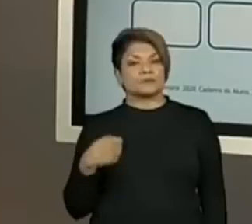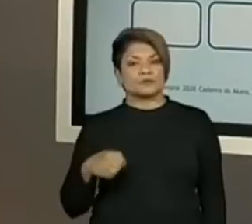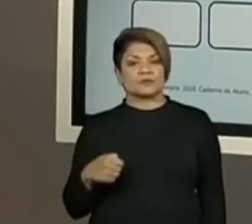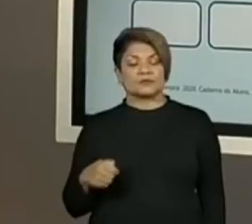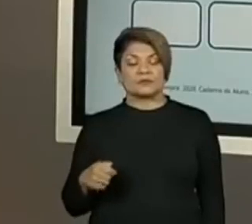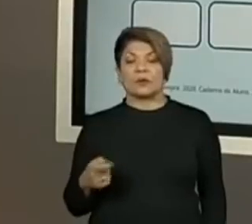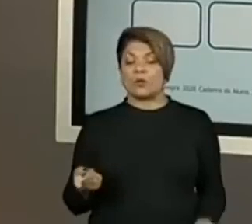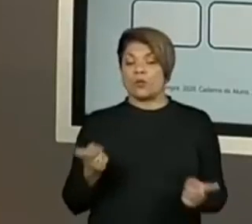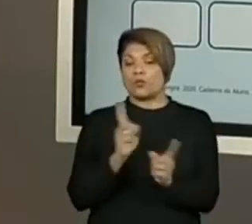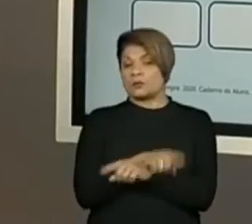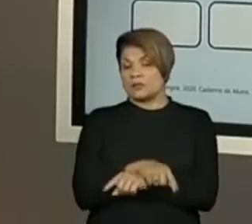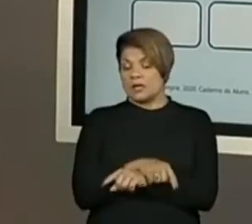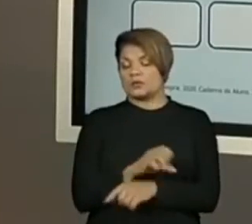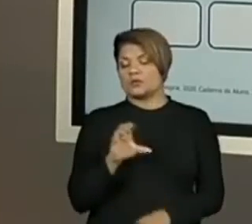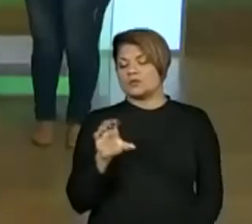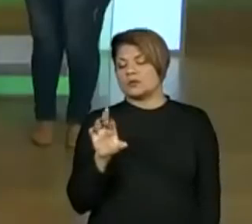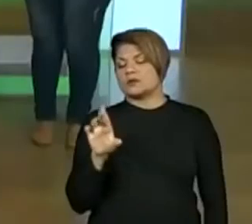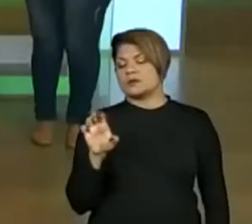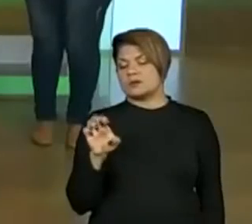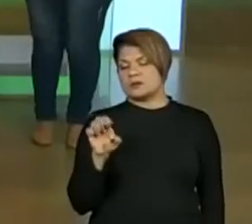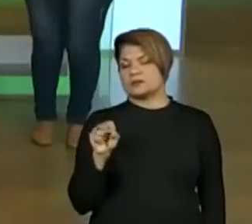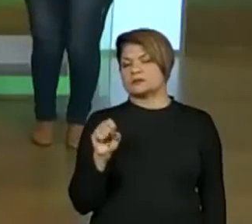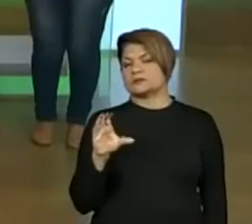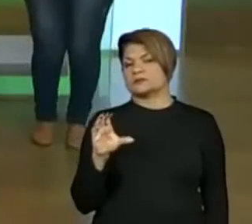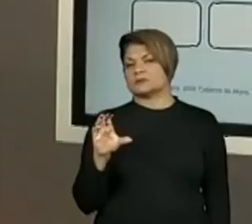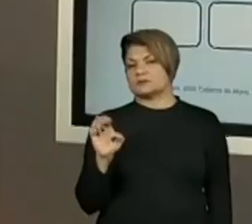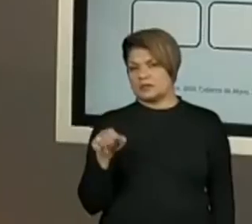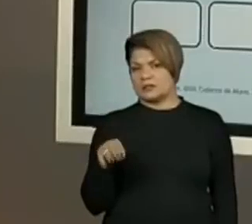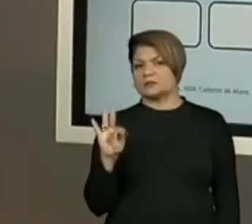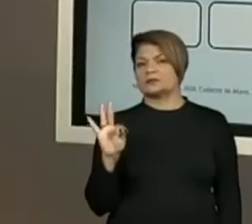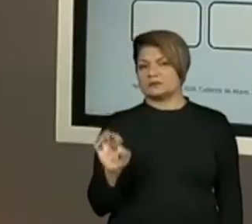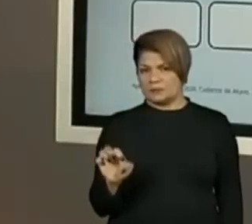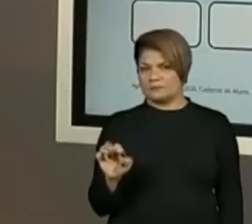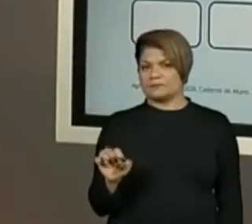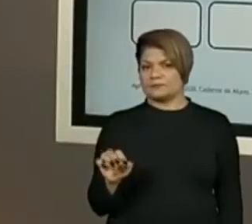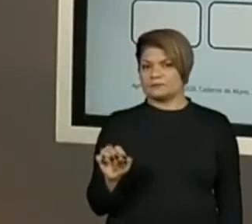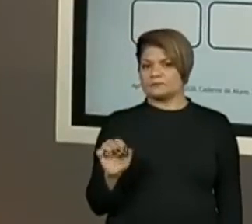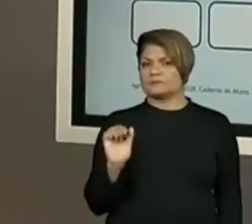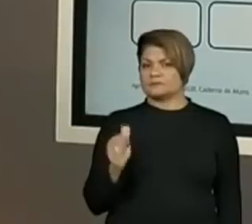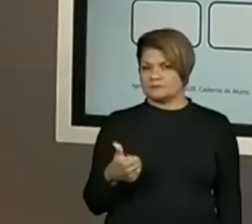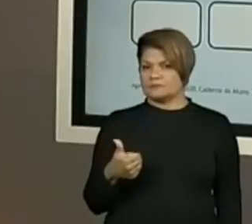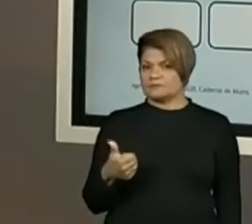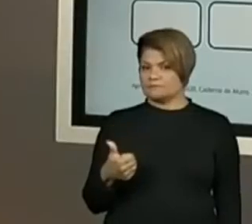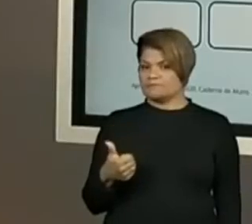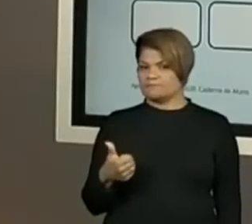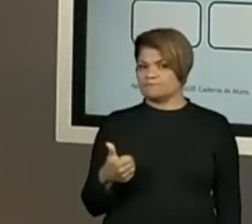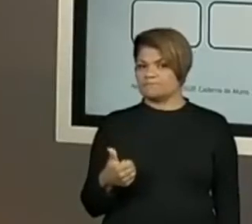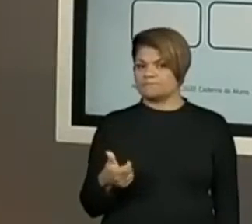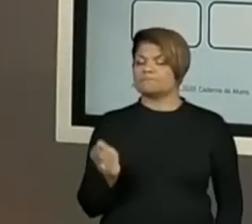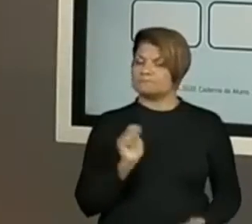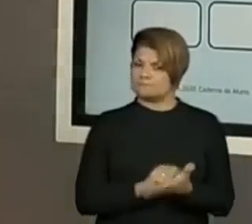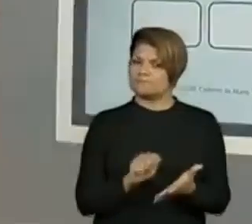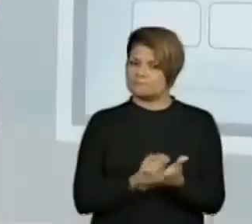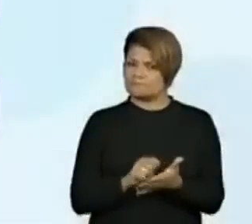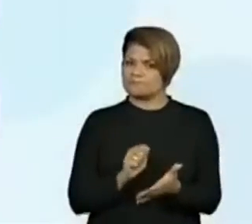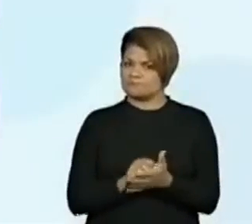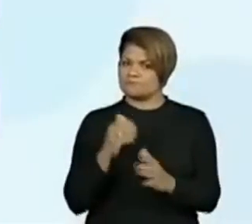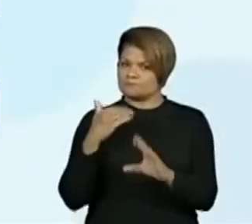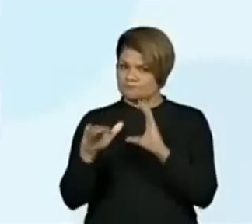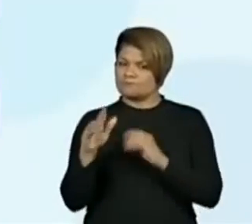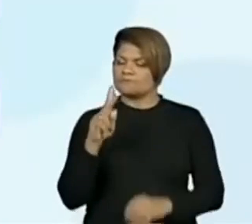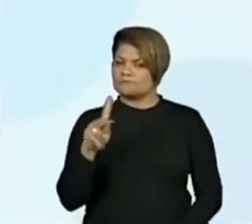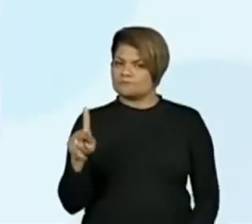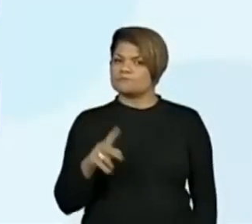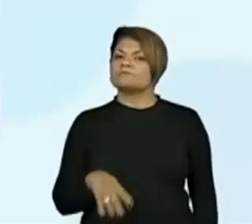é o contrário de crescente. Bom, já ajudou. Já ajudou. Já ajudou. Né? Então vamos lá, escrevam aí para sua pro o que é